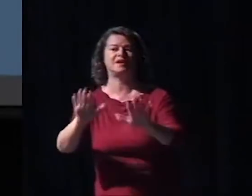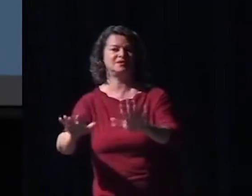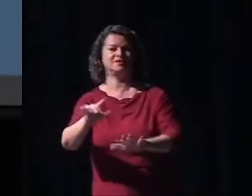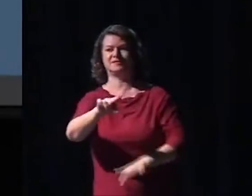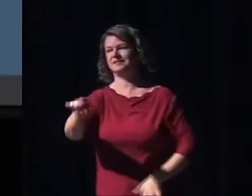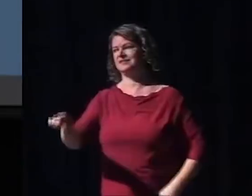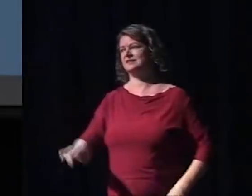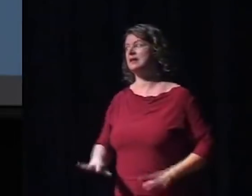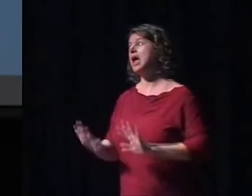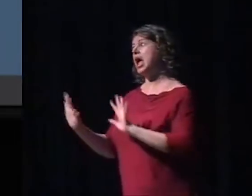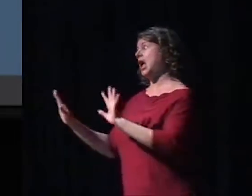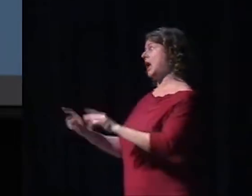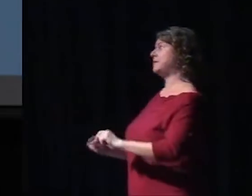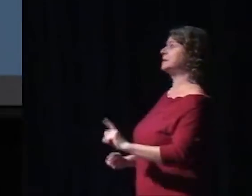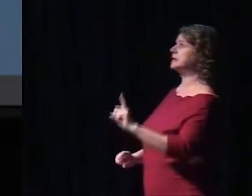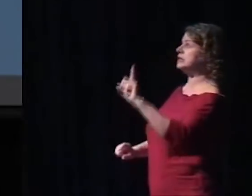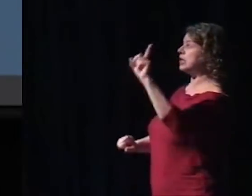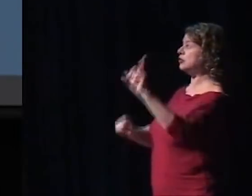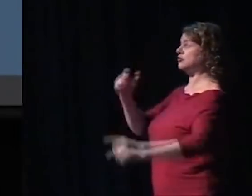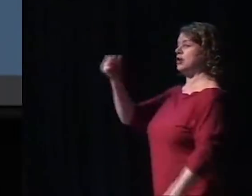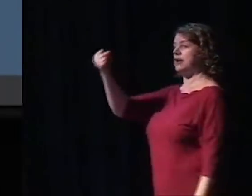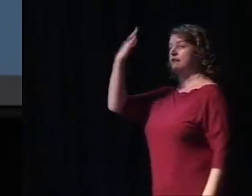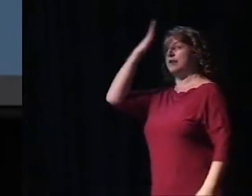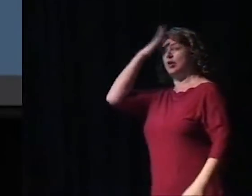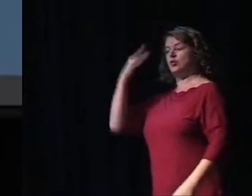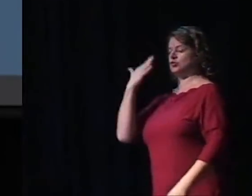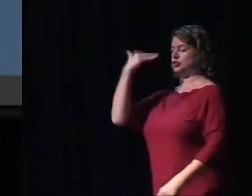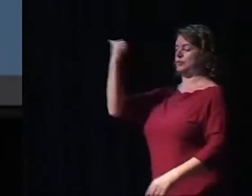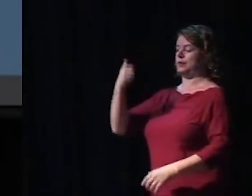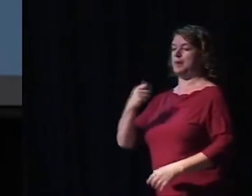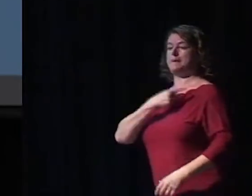Deus revelou que eu tenho um chamado para pastor. E daí?